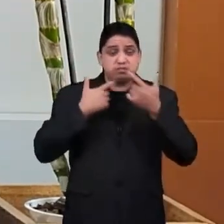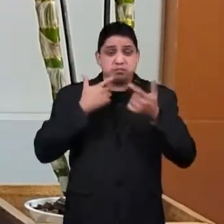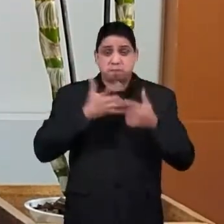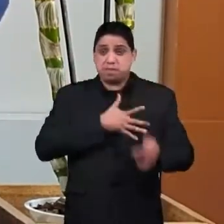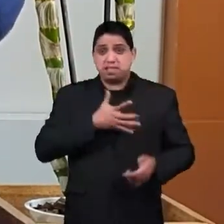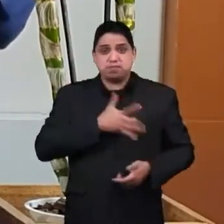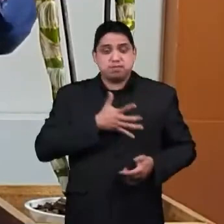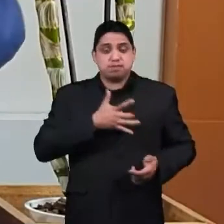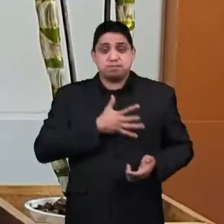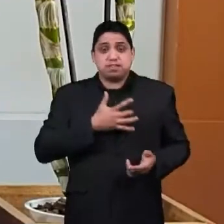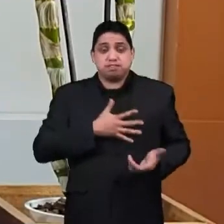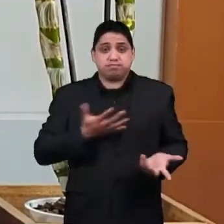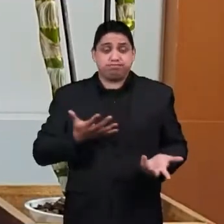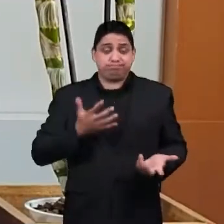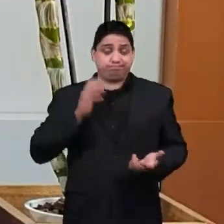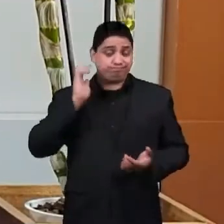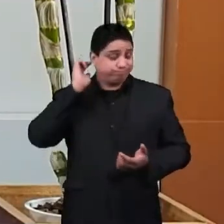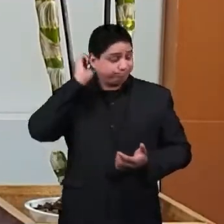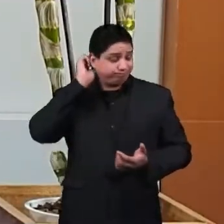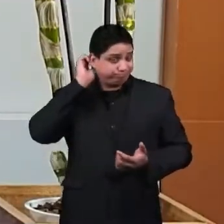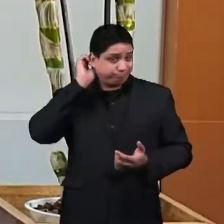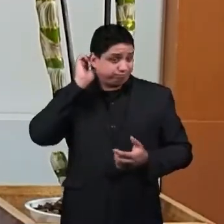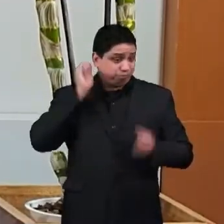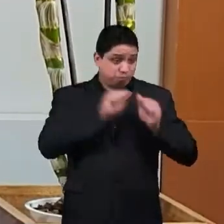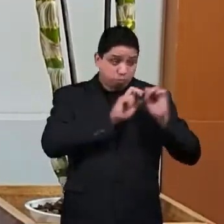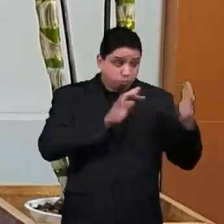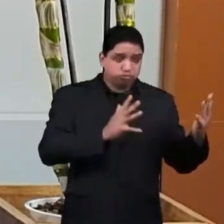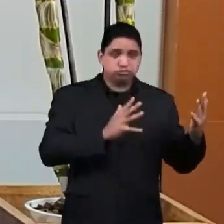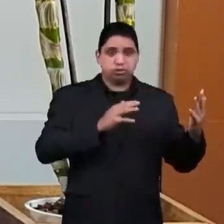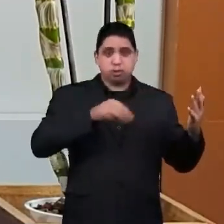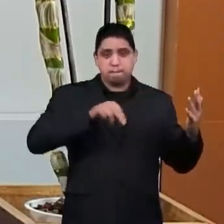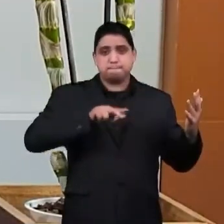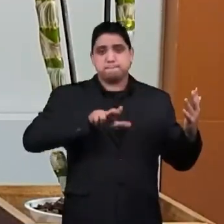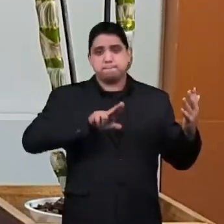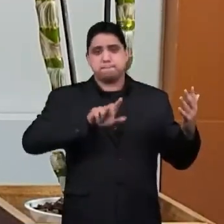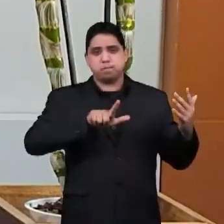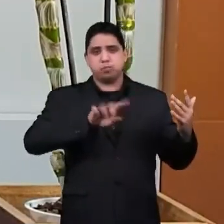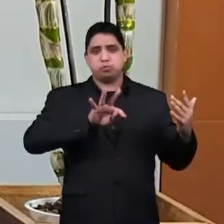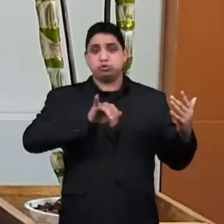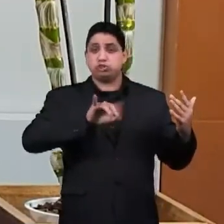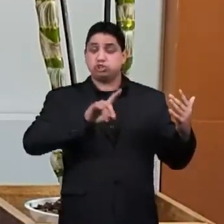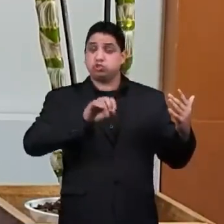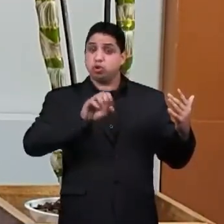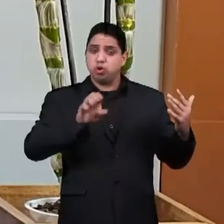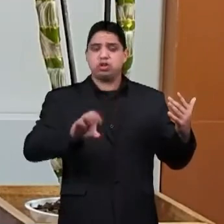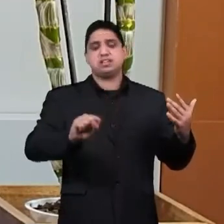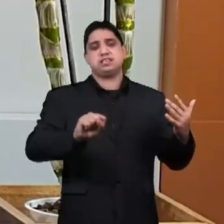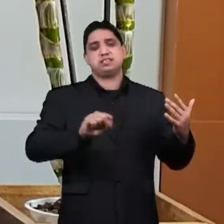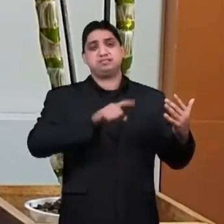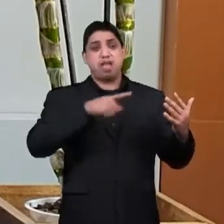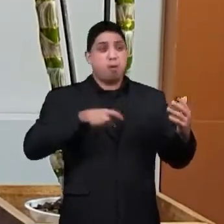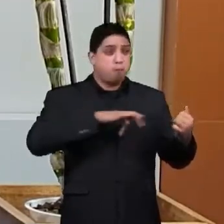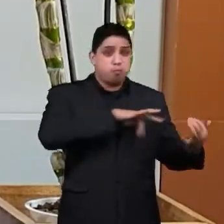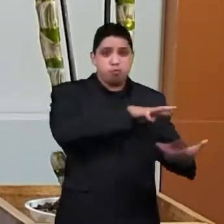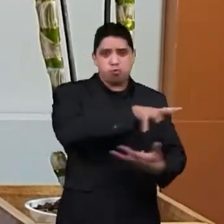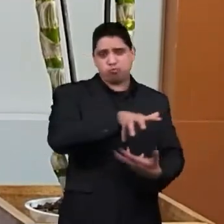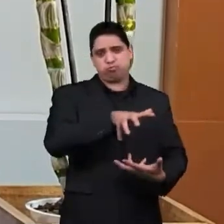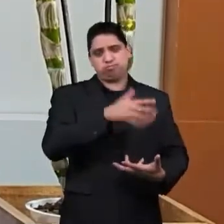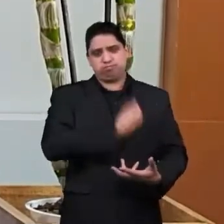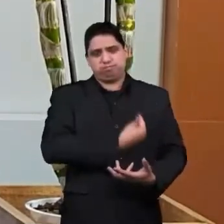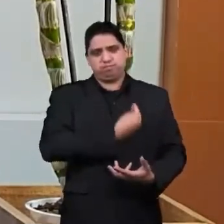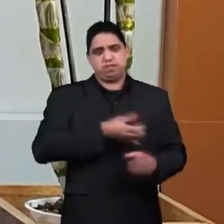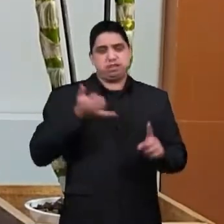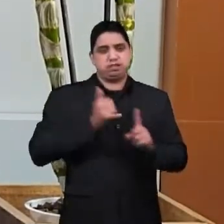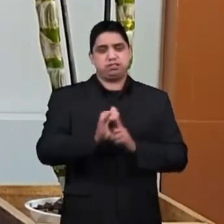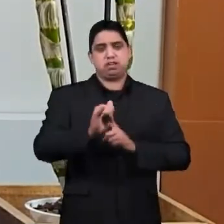decisão. Multidões. Não somos nós só. É o mundo inteiro nessa situação. A profecia ela não está vendo o